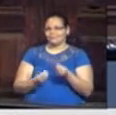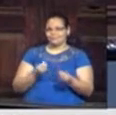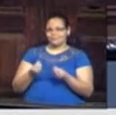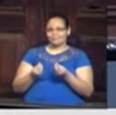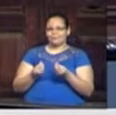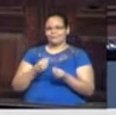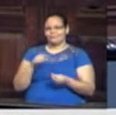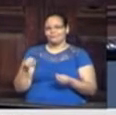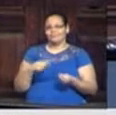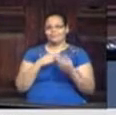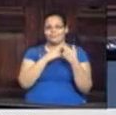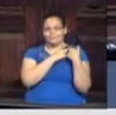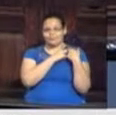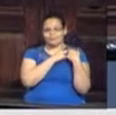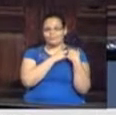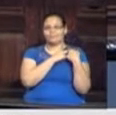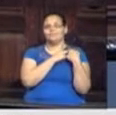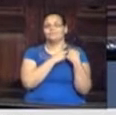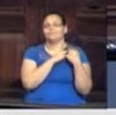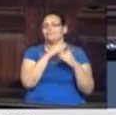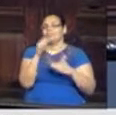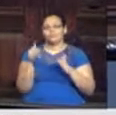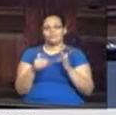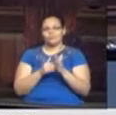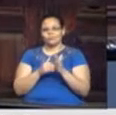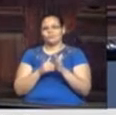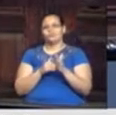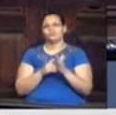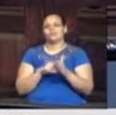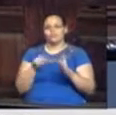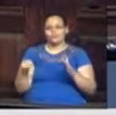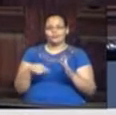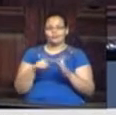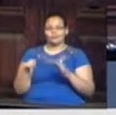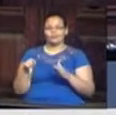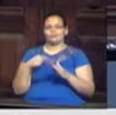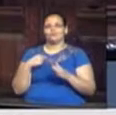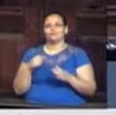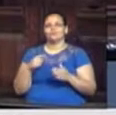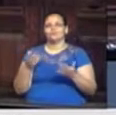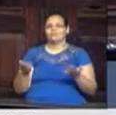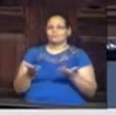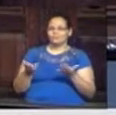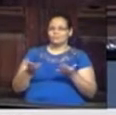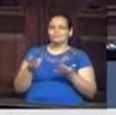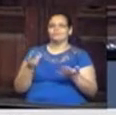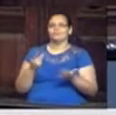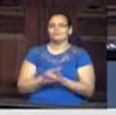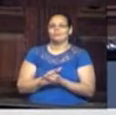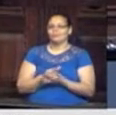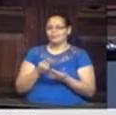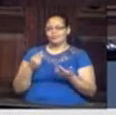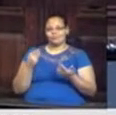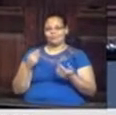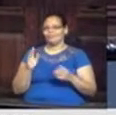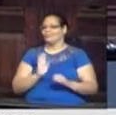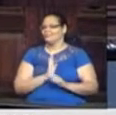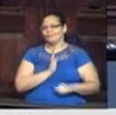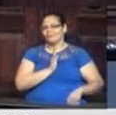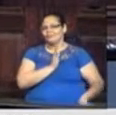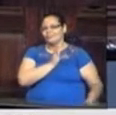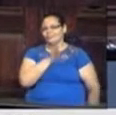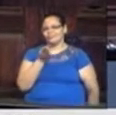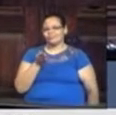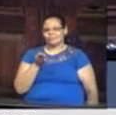nós responsabilizemos todos aqueles que nos colocaram nessa situação terrível,